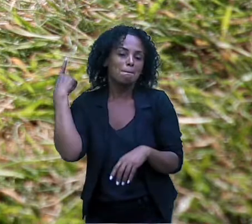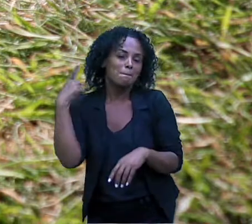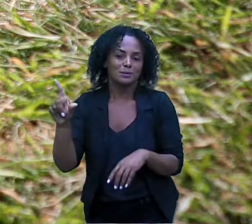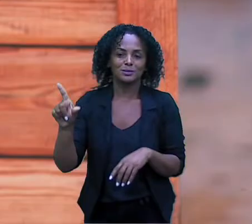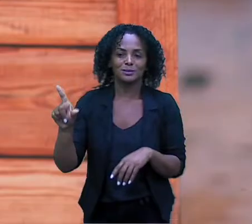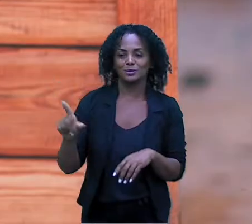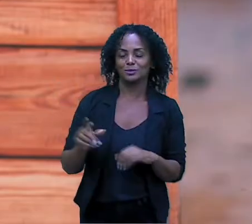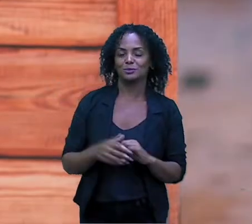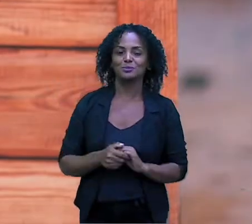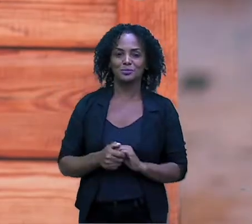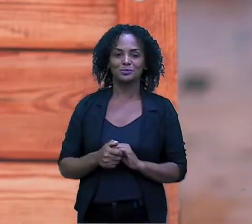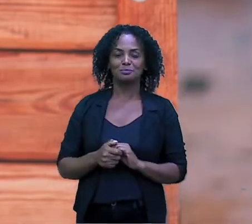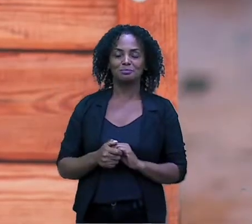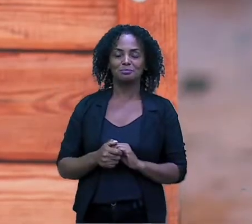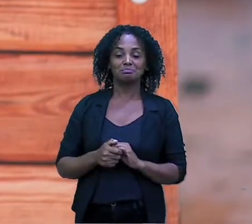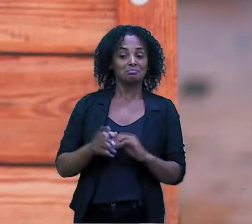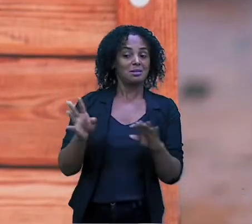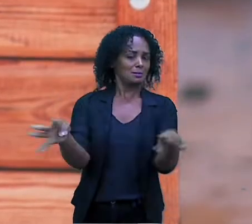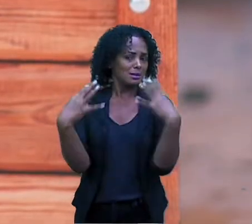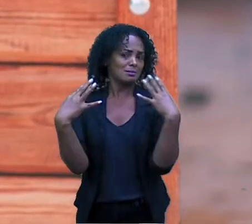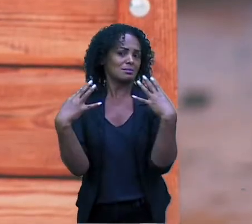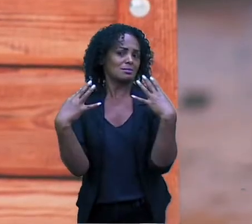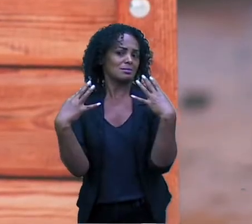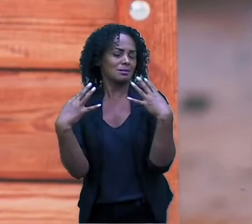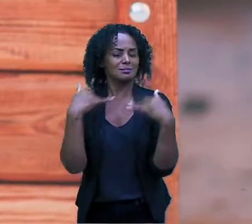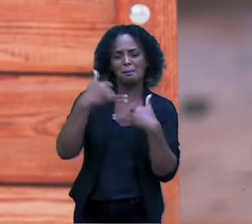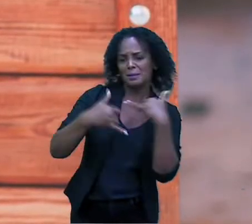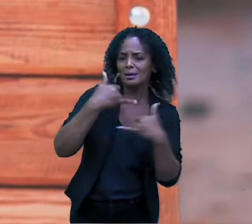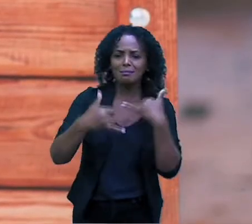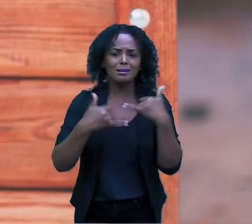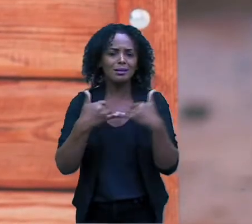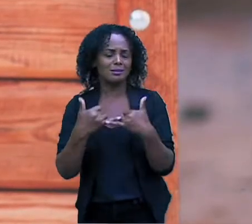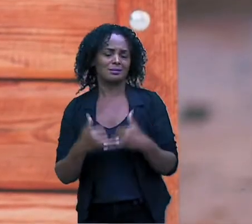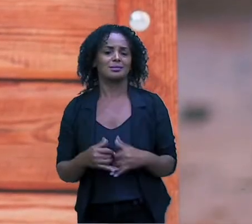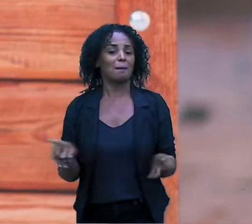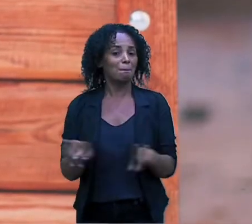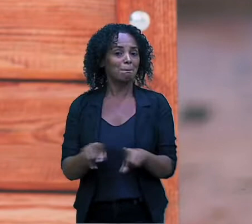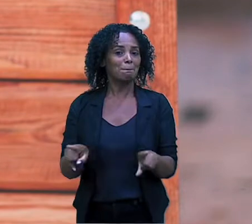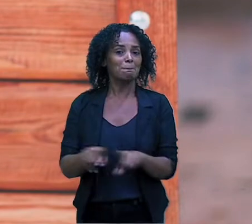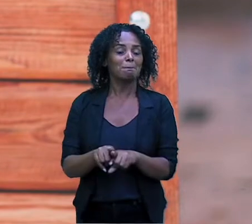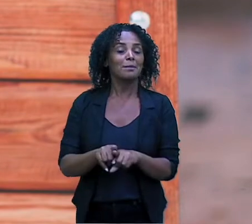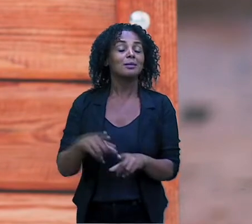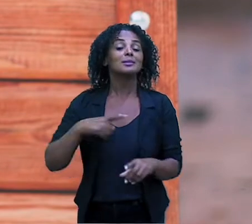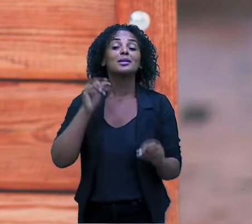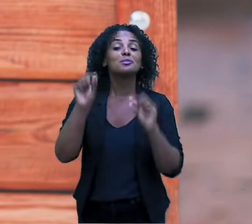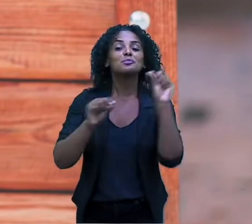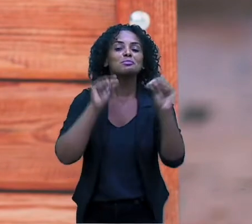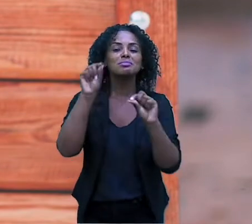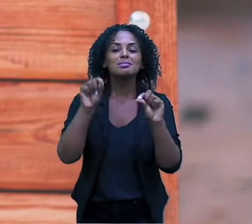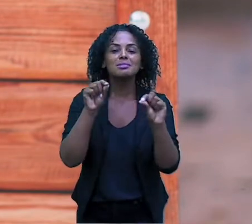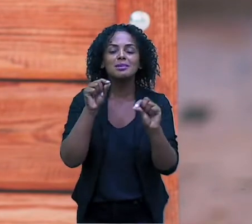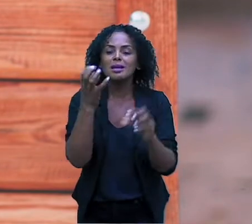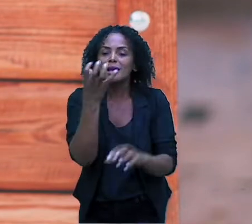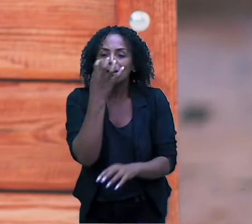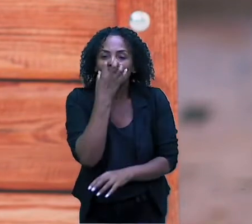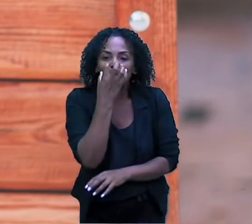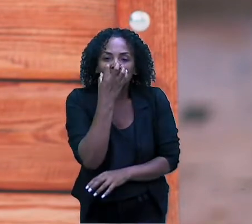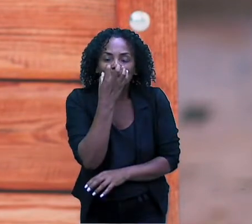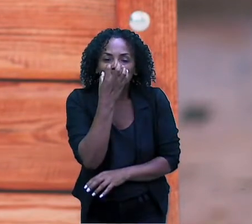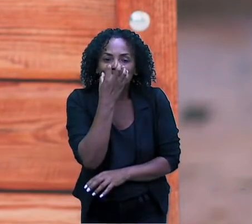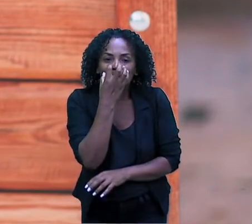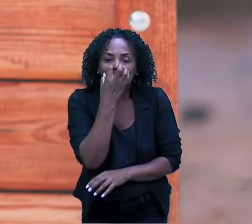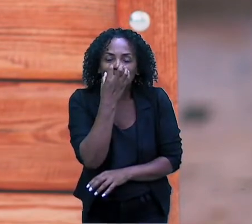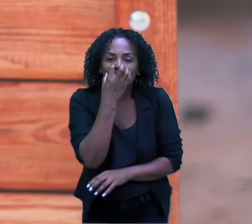Próximo. Vamos lá, prestando atenção porque temos o jogo da memória aí, tá? O Memory Game. Temos aqui o cachorro. Cachorro em